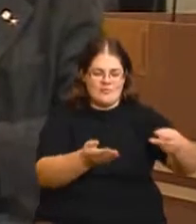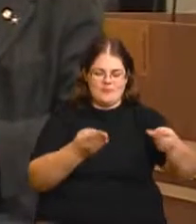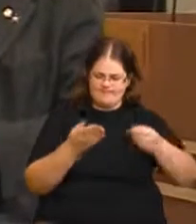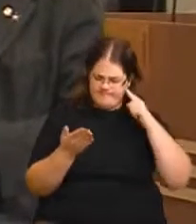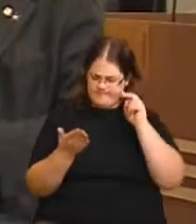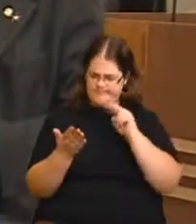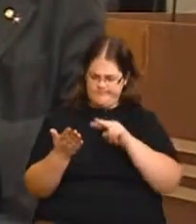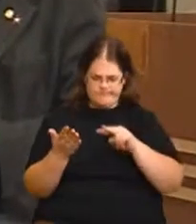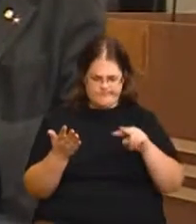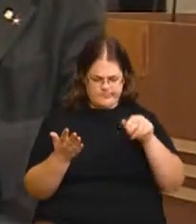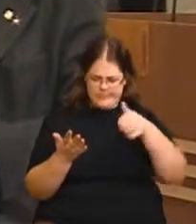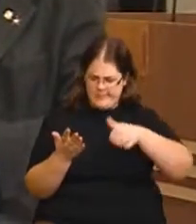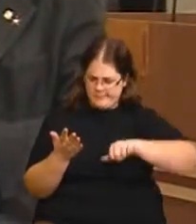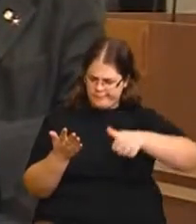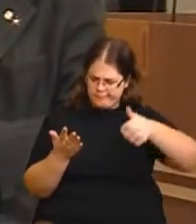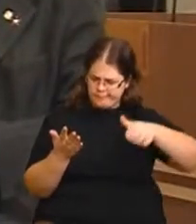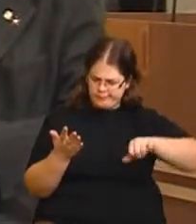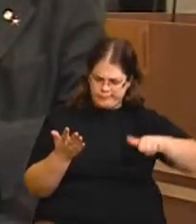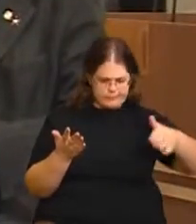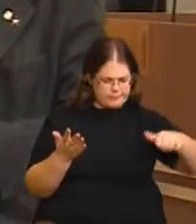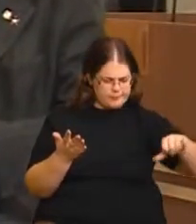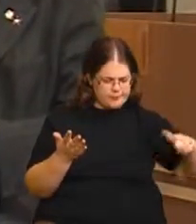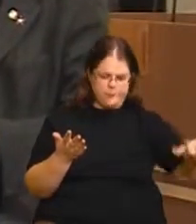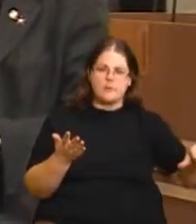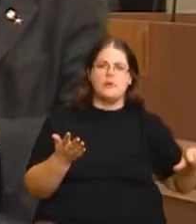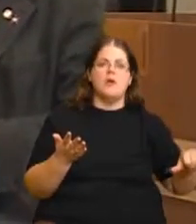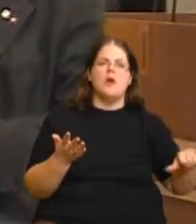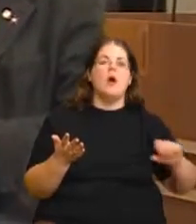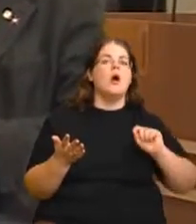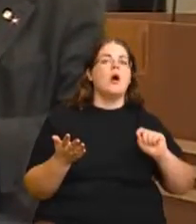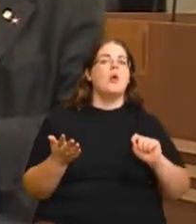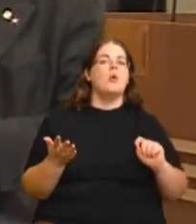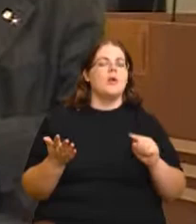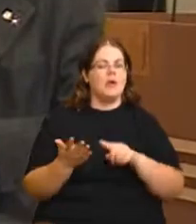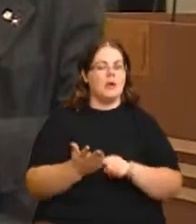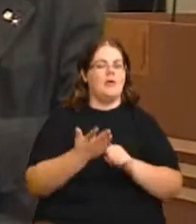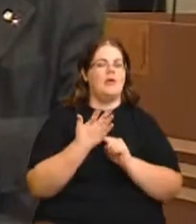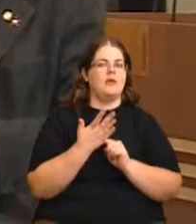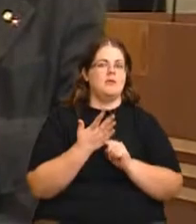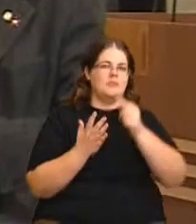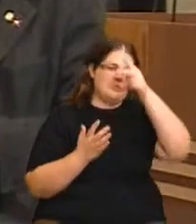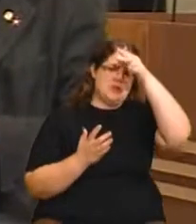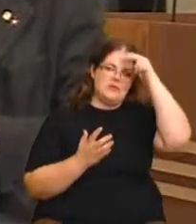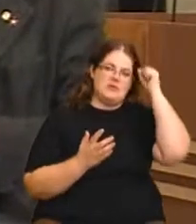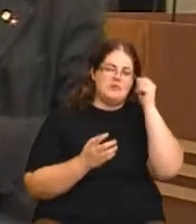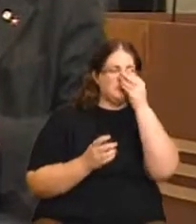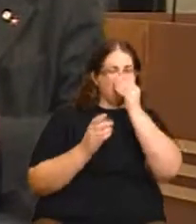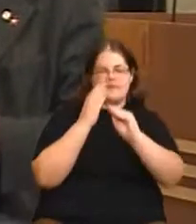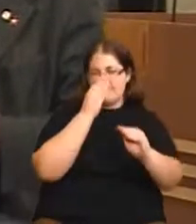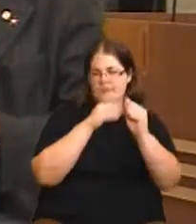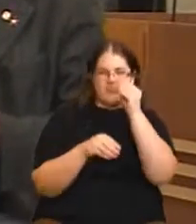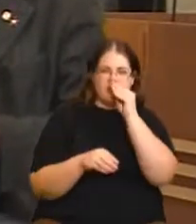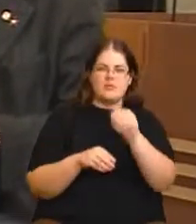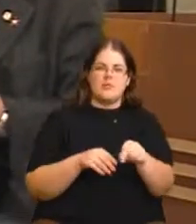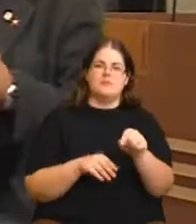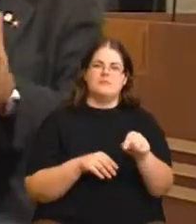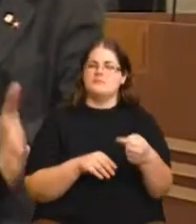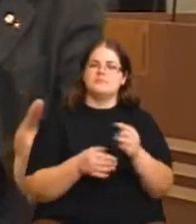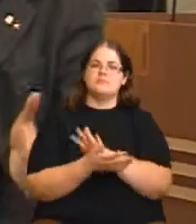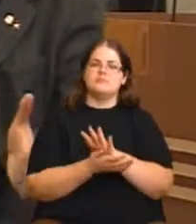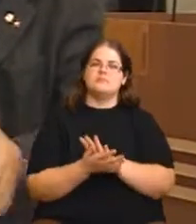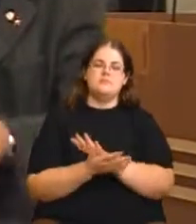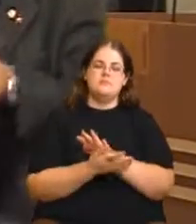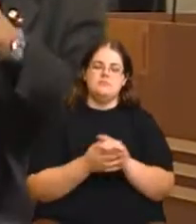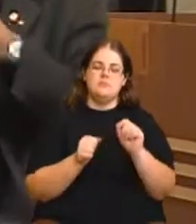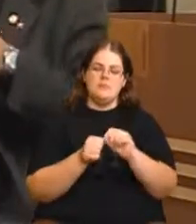que a Prefeitura negligenciou em determinados fatores da obra, entre eles a fiscalização, porque receberam